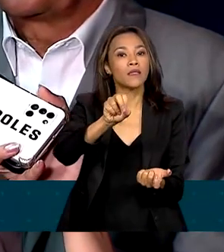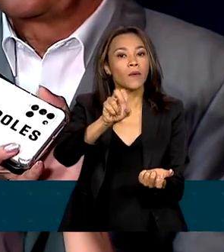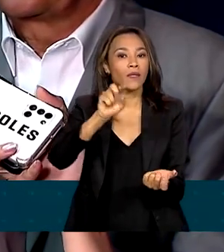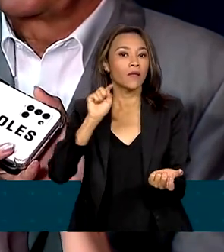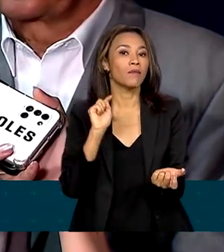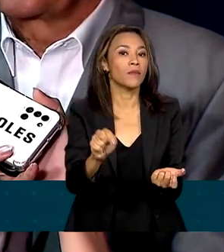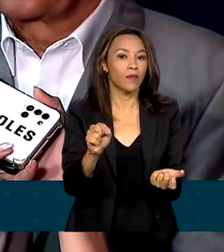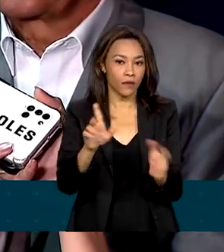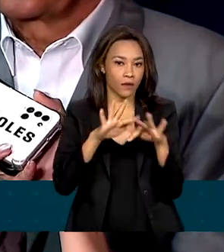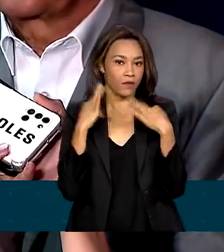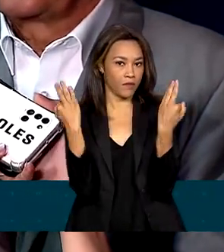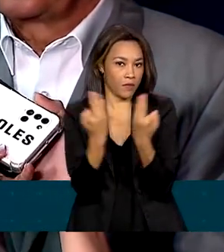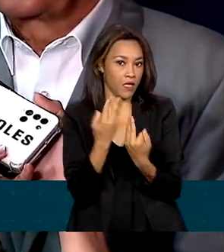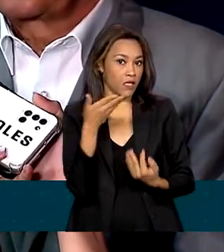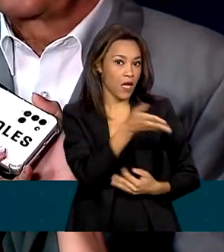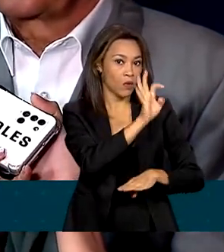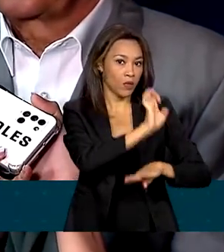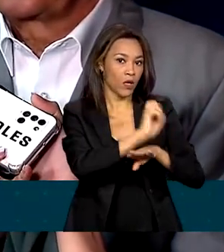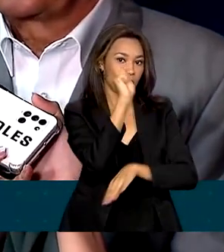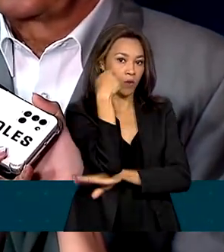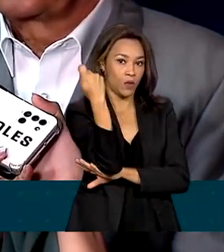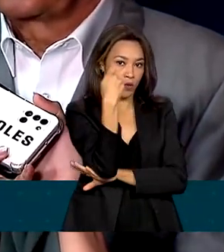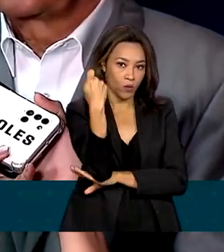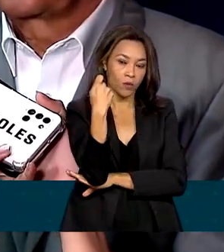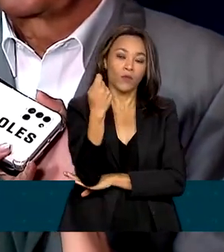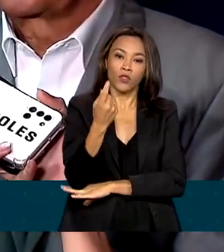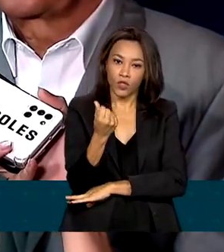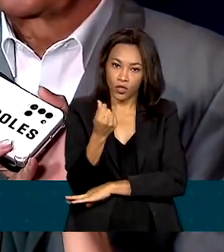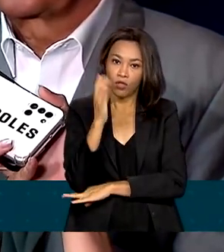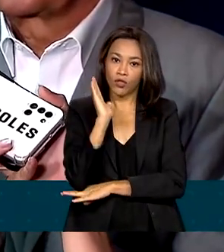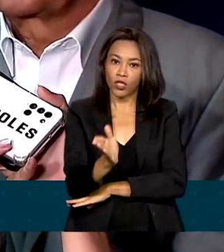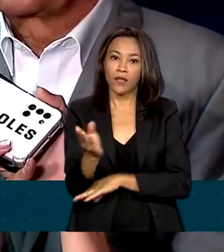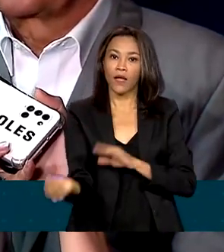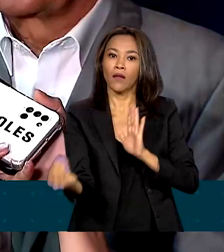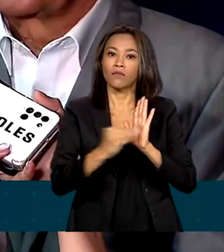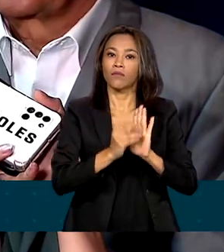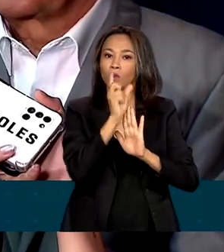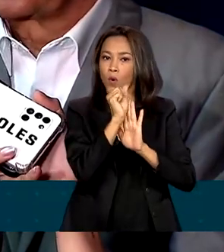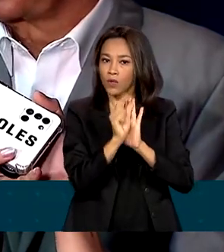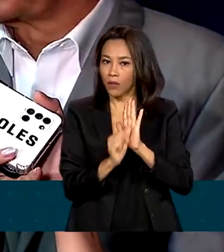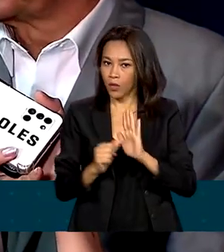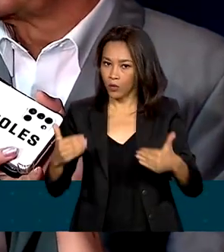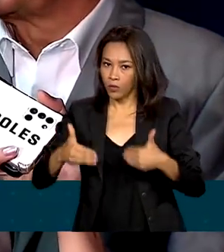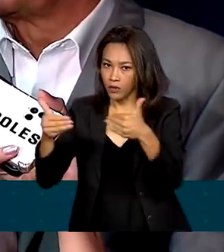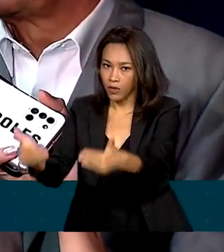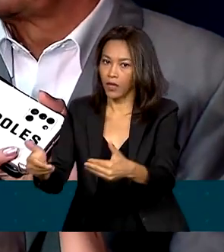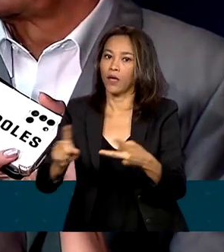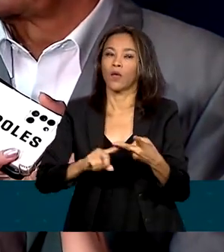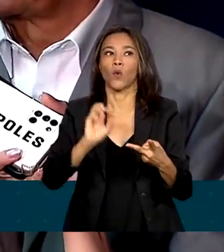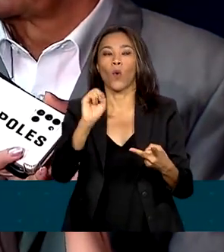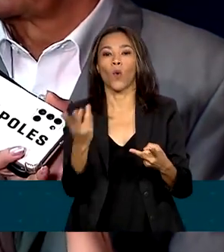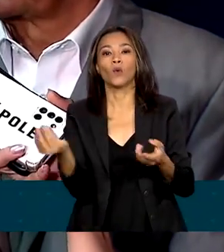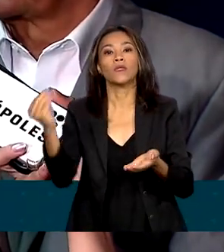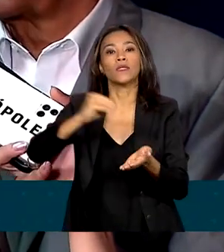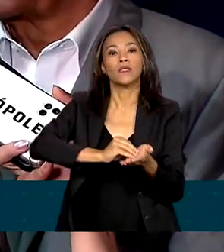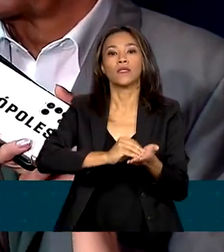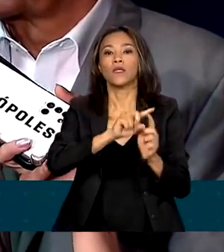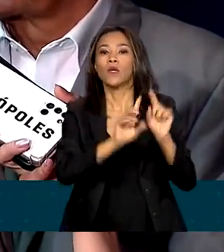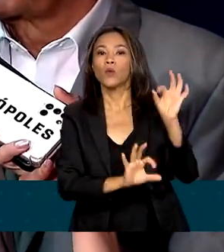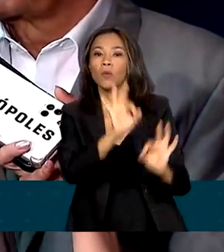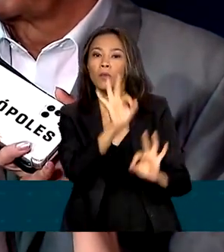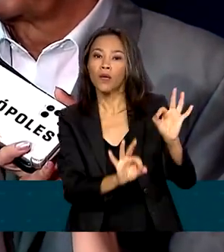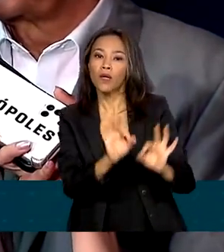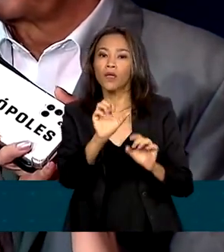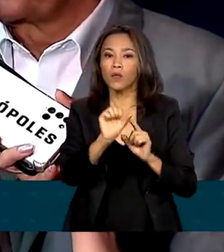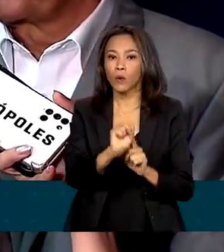Grande do Sul, né? São créditos que já estão ou dentro do orçamento do MDA ou estão no plano safra, que sobraram